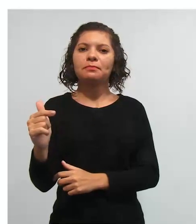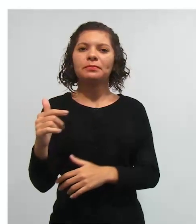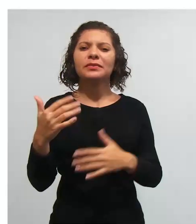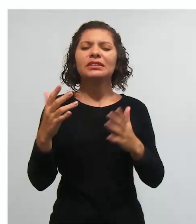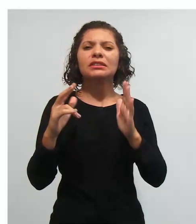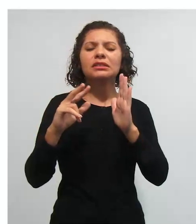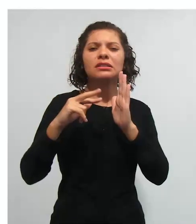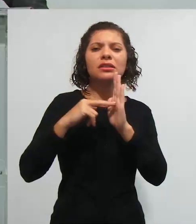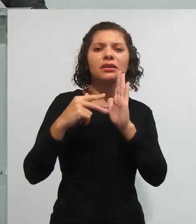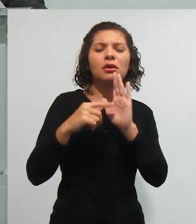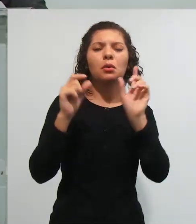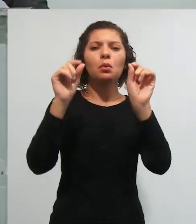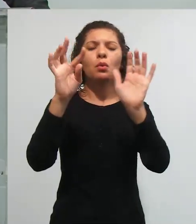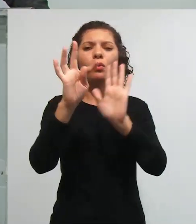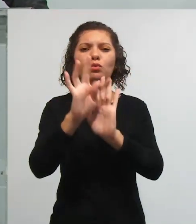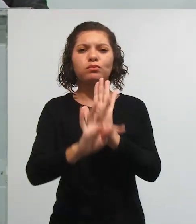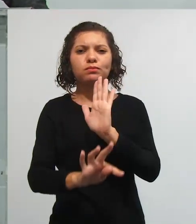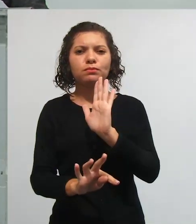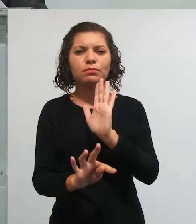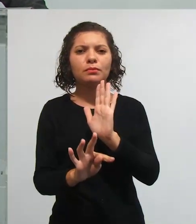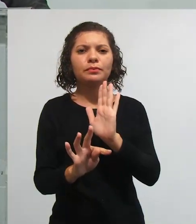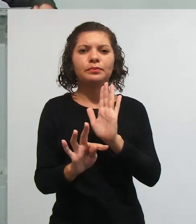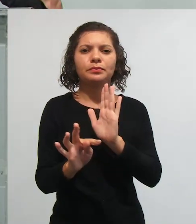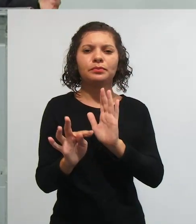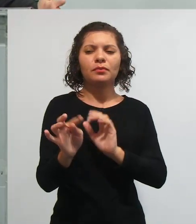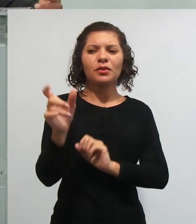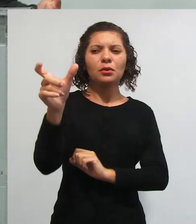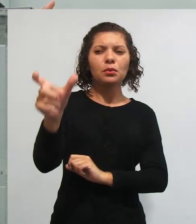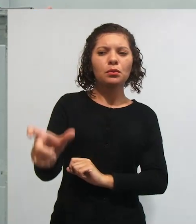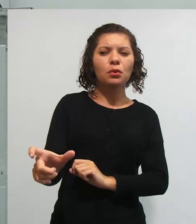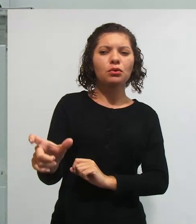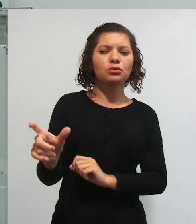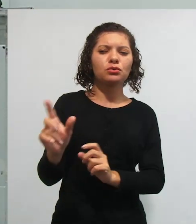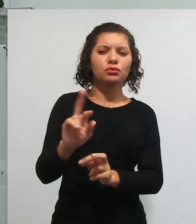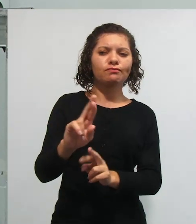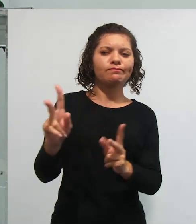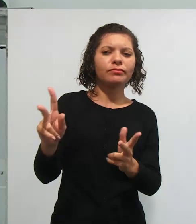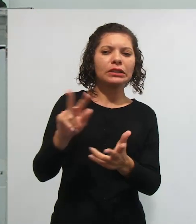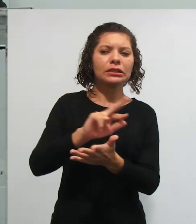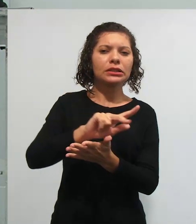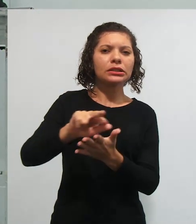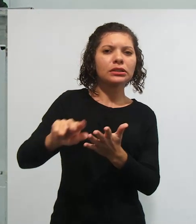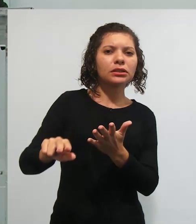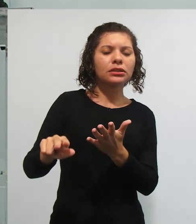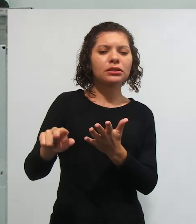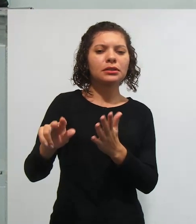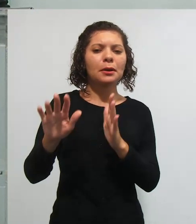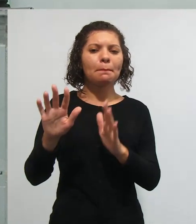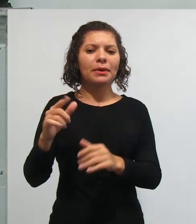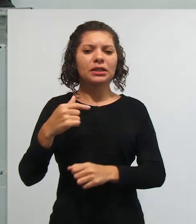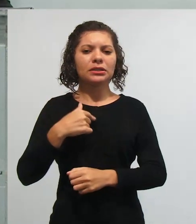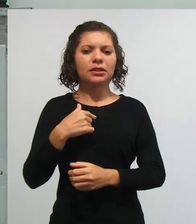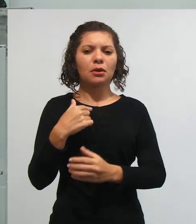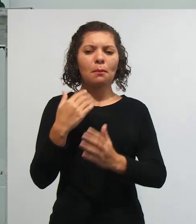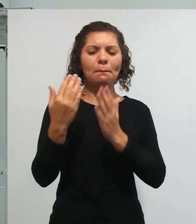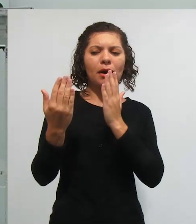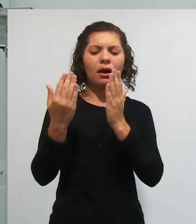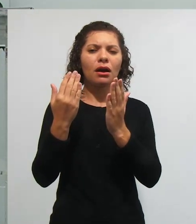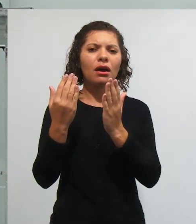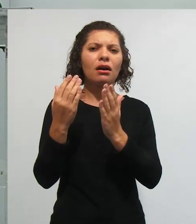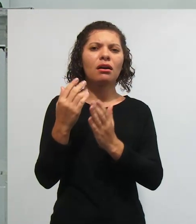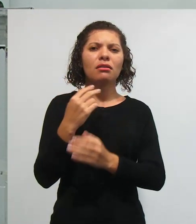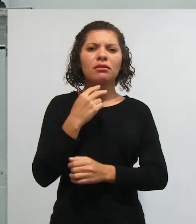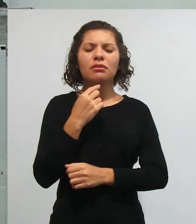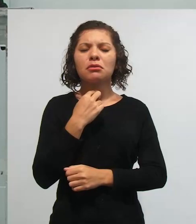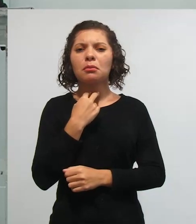comigo o que significa isso deixar que o outro seja diferente de mim mas que eu não posso comparar a